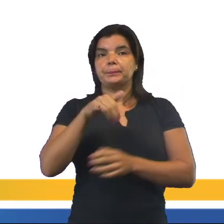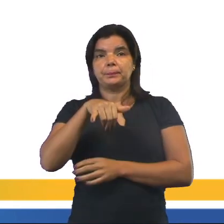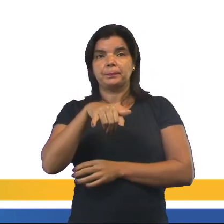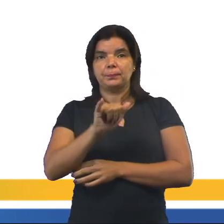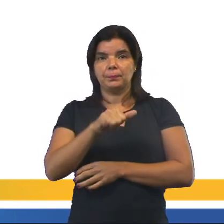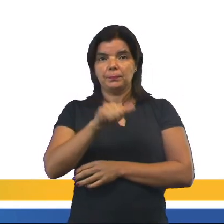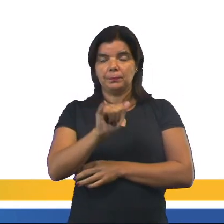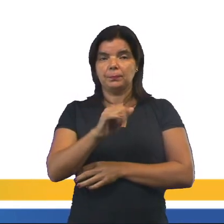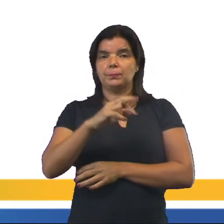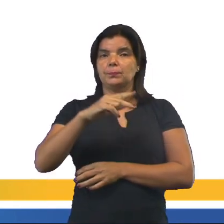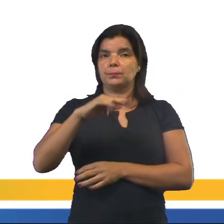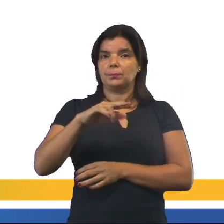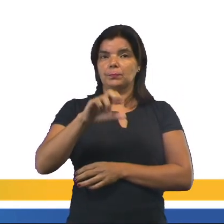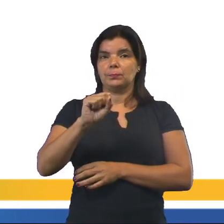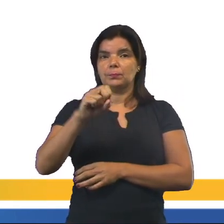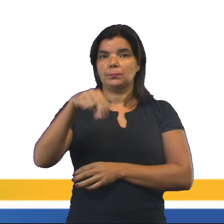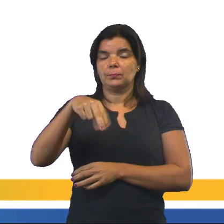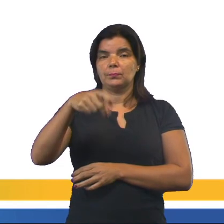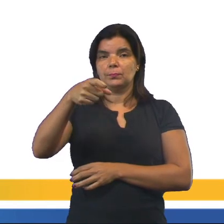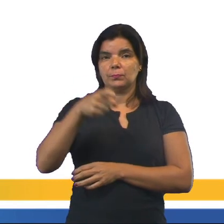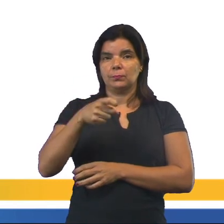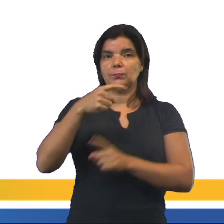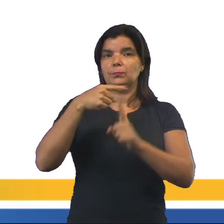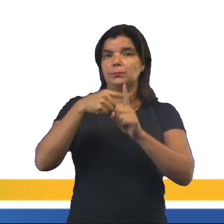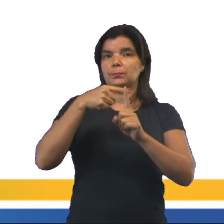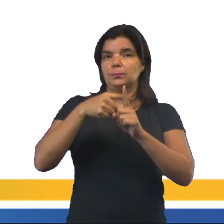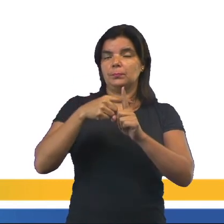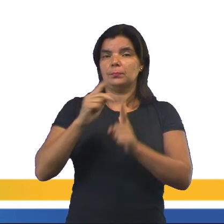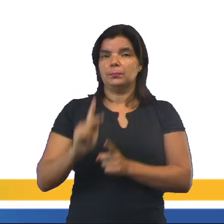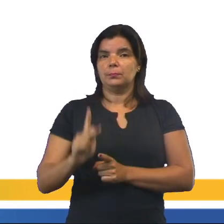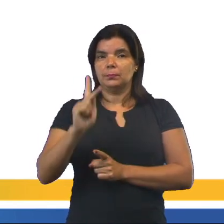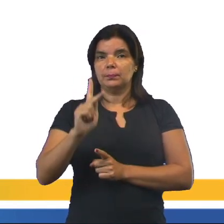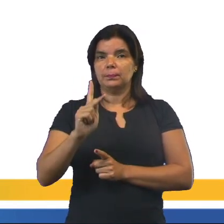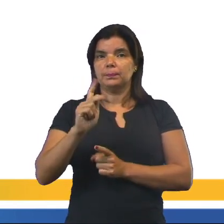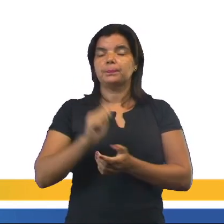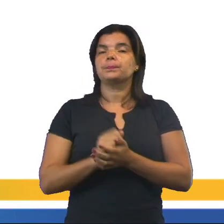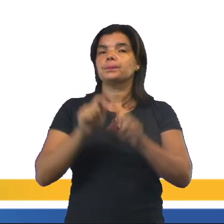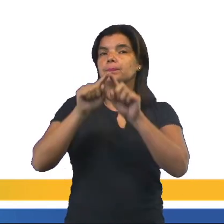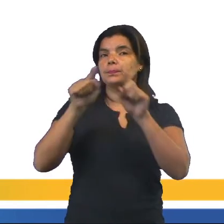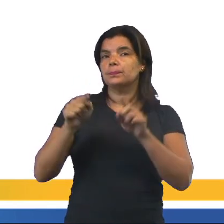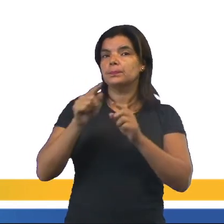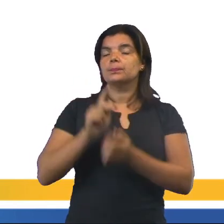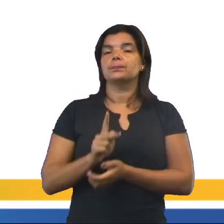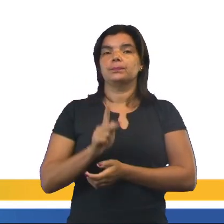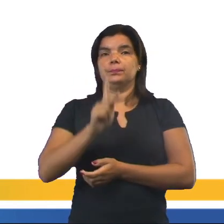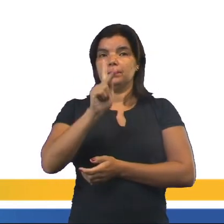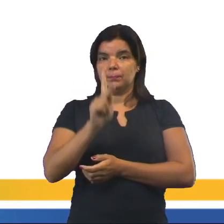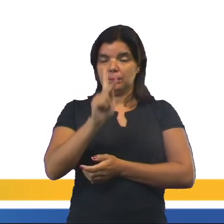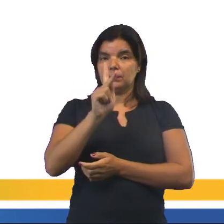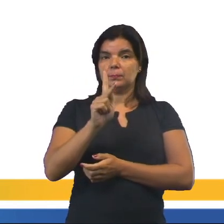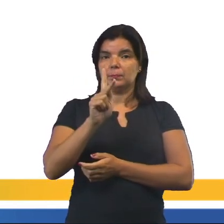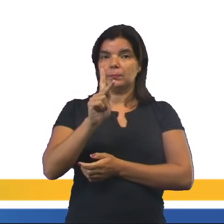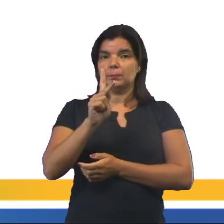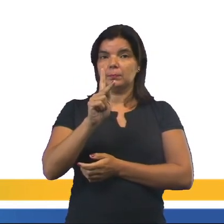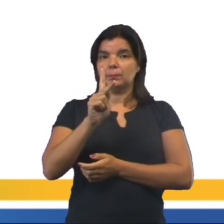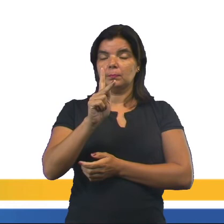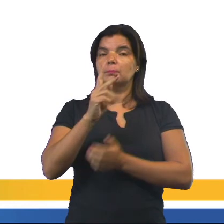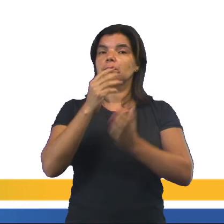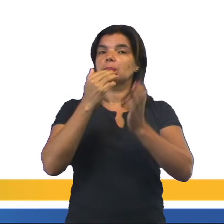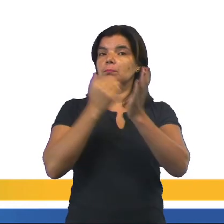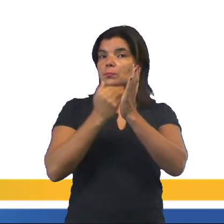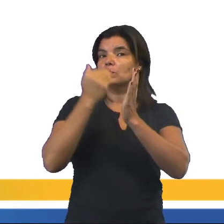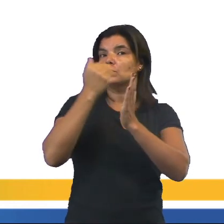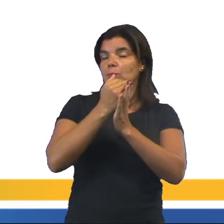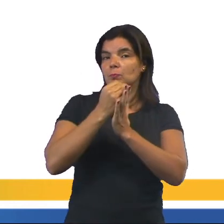do tipo y é igual a seno de x mais k, onde o meu k tem que